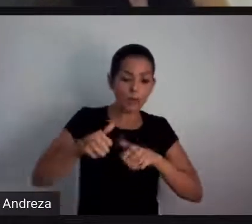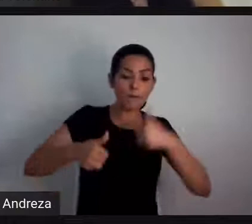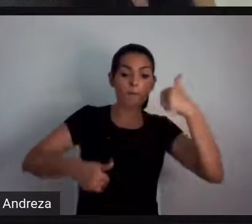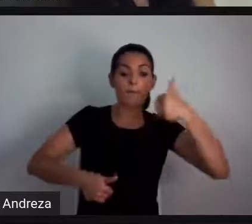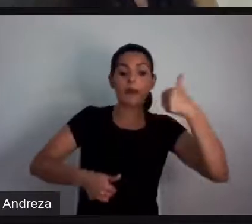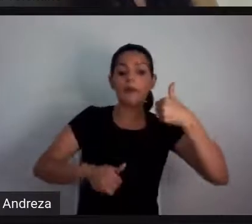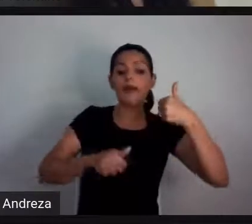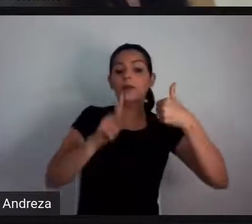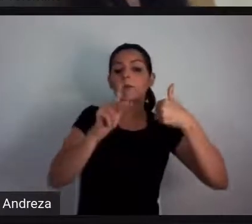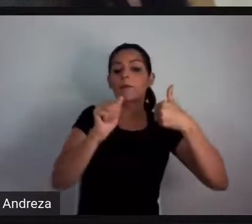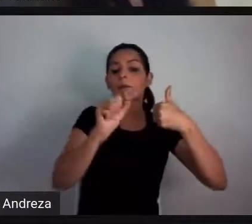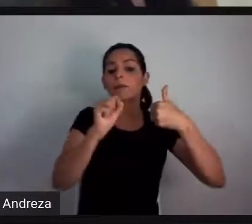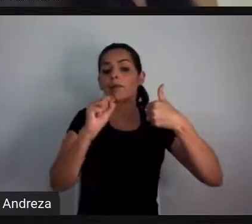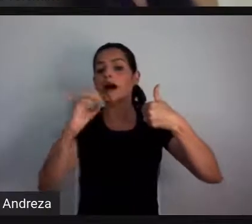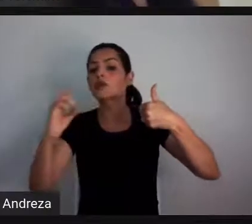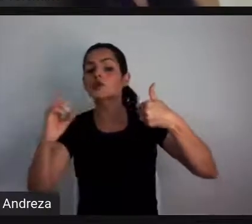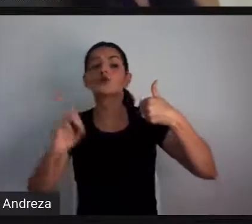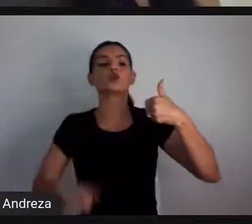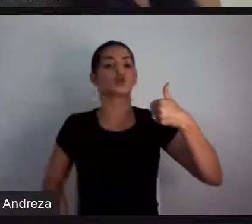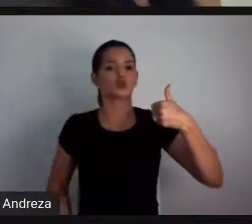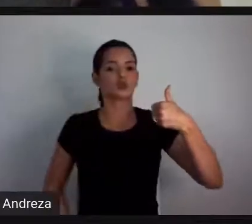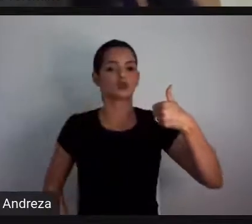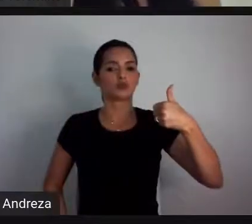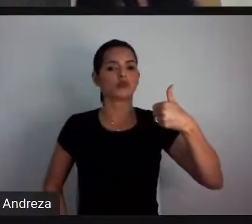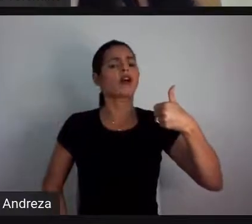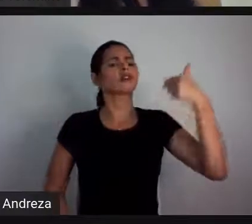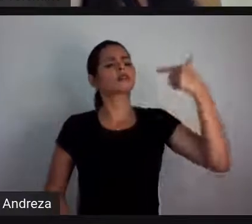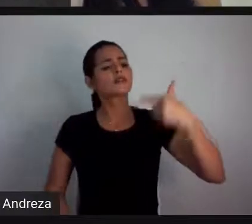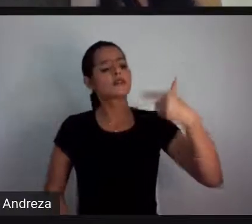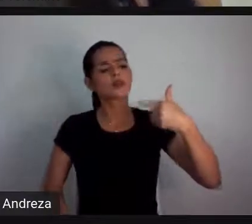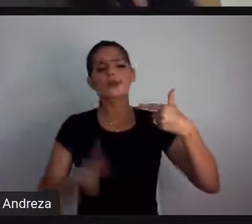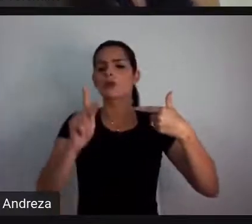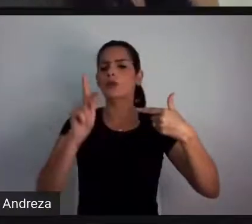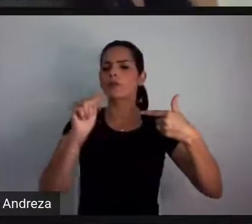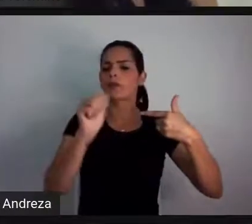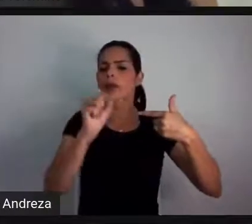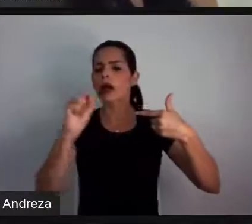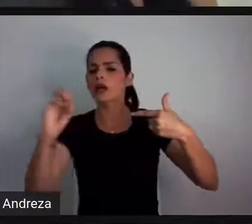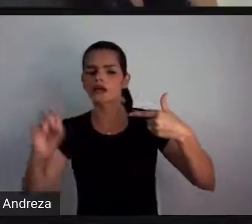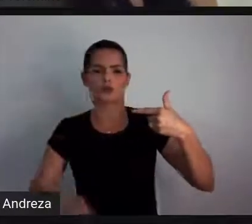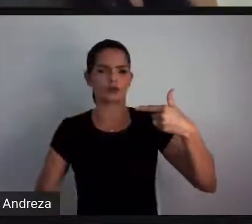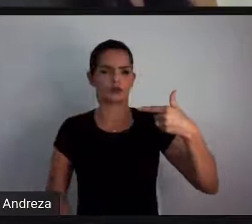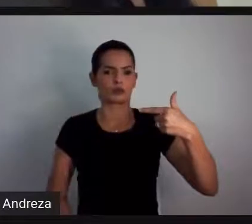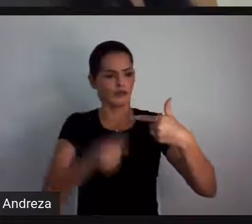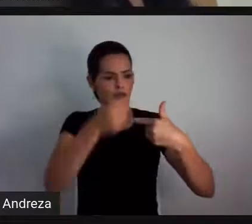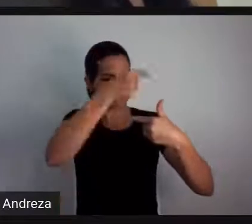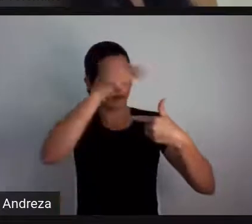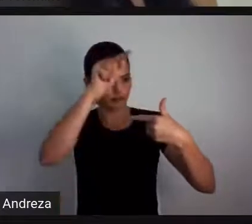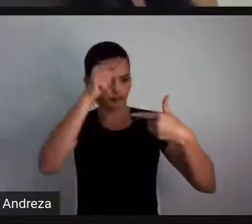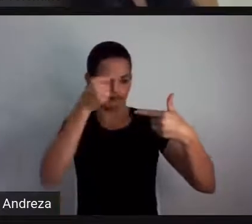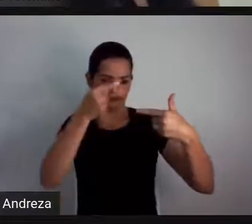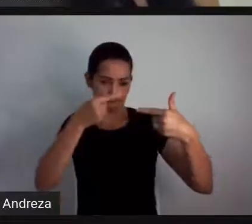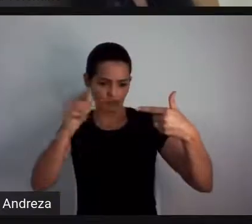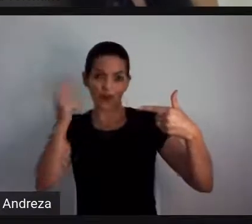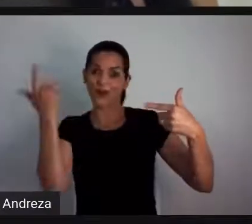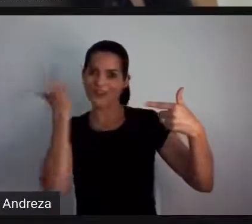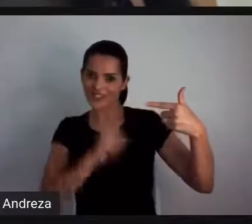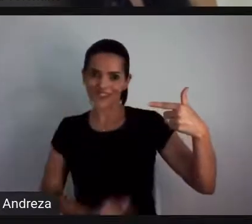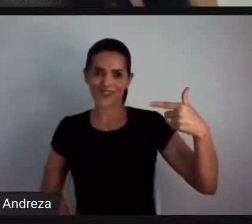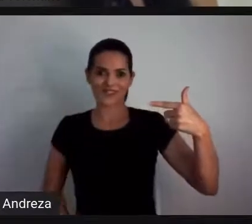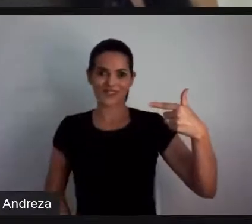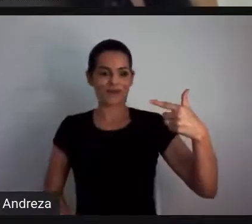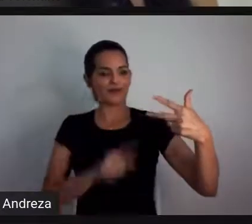que eu vou dar? Cumpra aquele primeiro passo. Depois o segundo passo. Depois o terceiro passo. Aí você vai implementando, vai